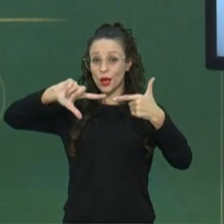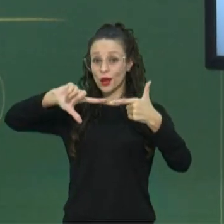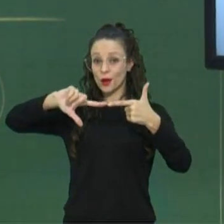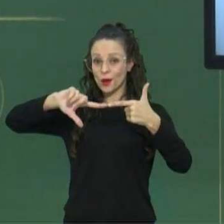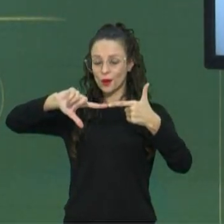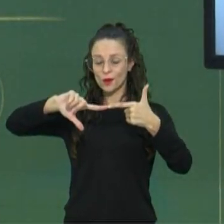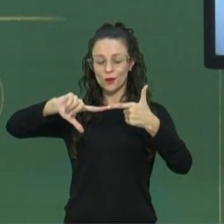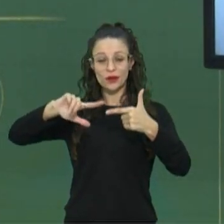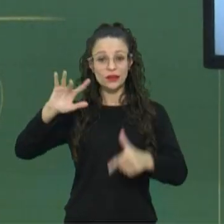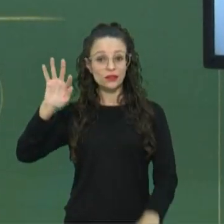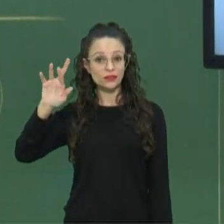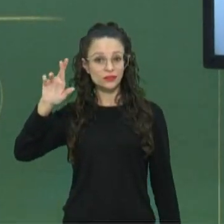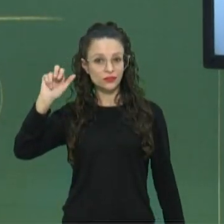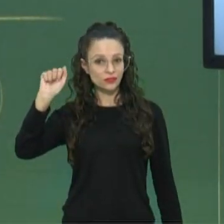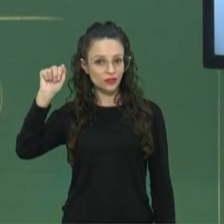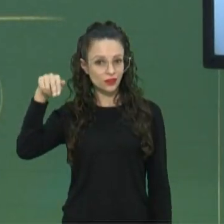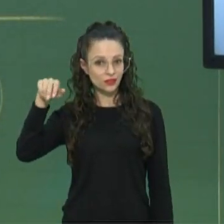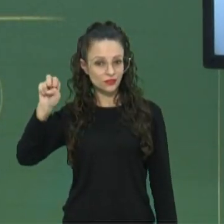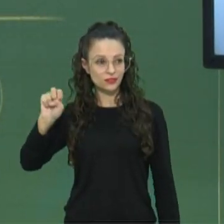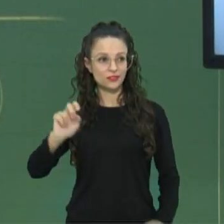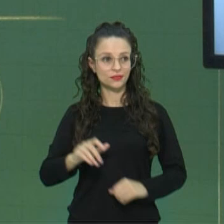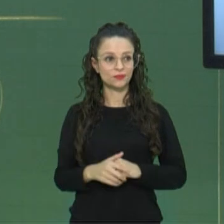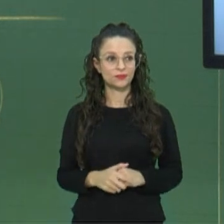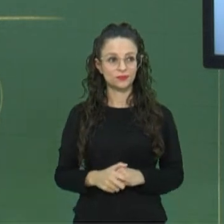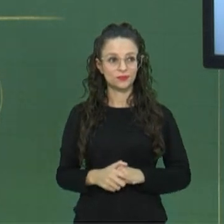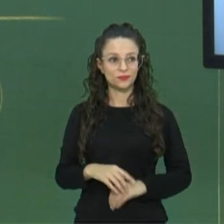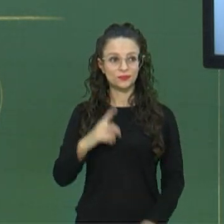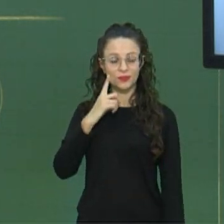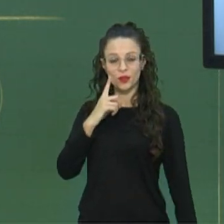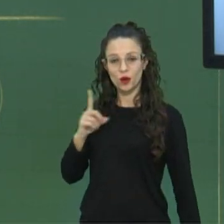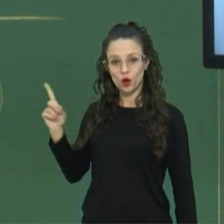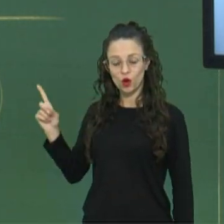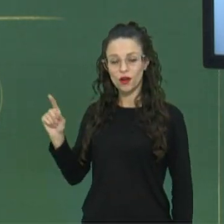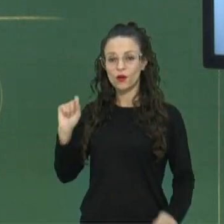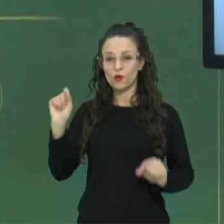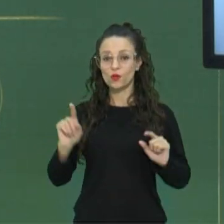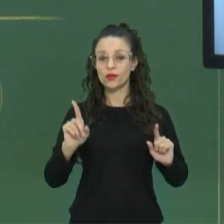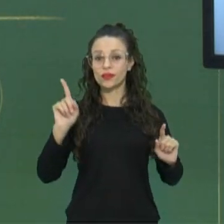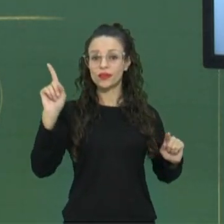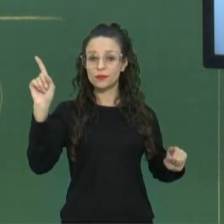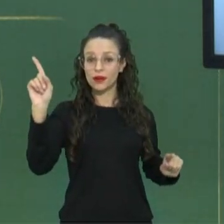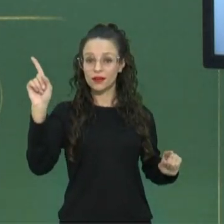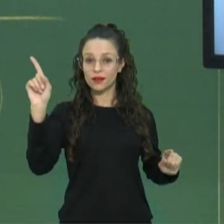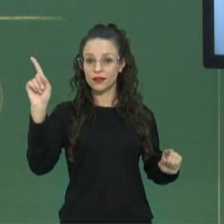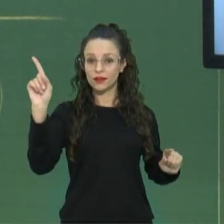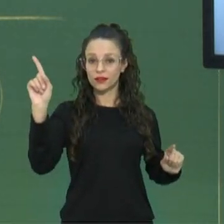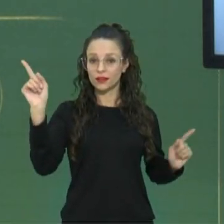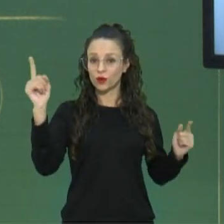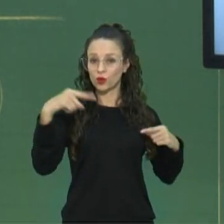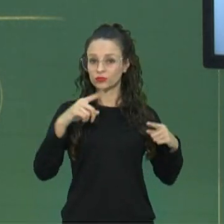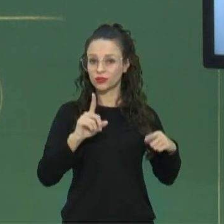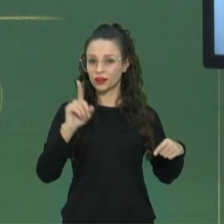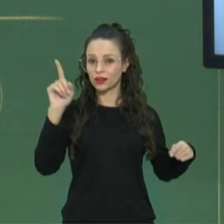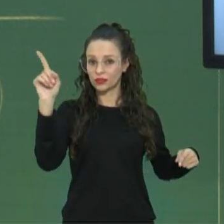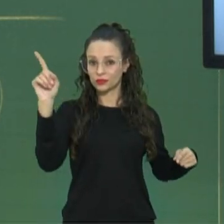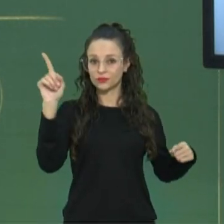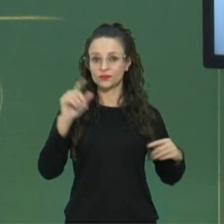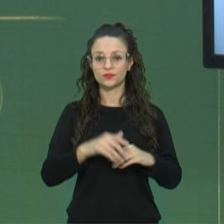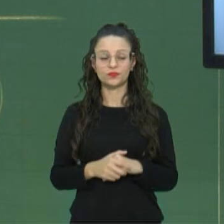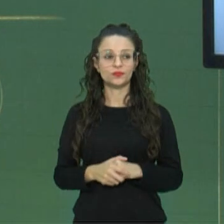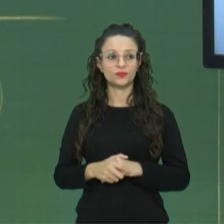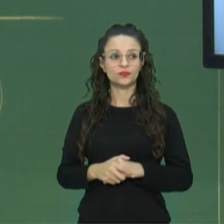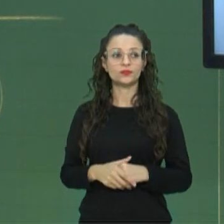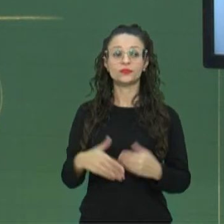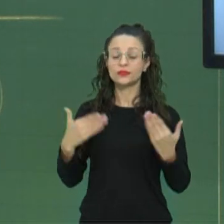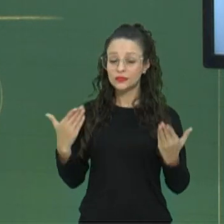Ficaram em lados, então, opostos. Lados como se fossem transversais, digamos assim. Então, nesse caso,